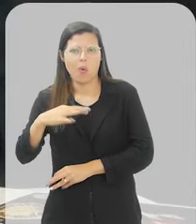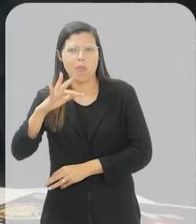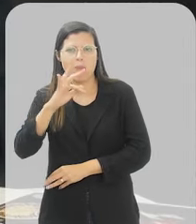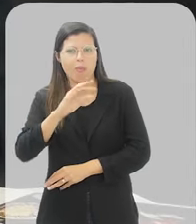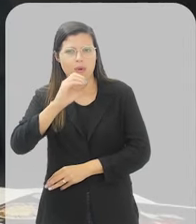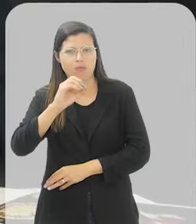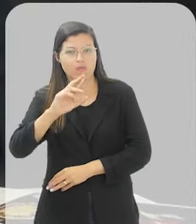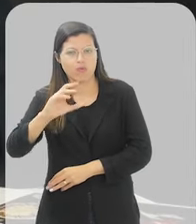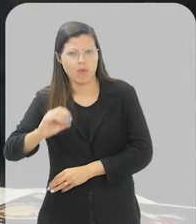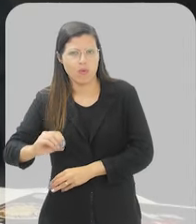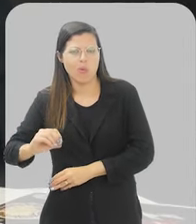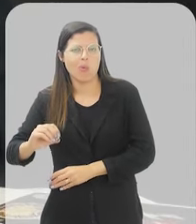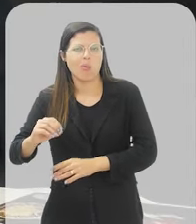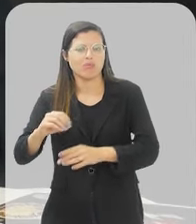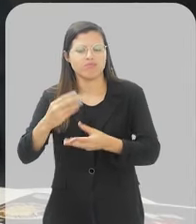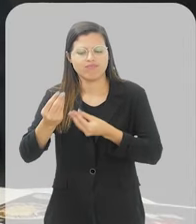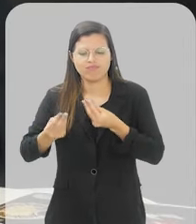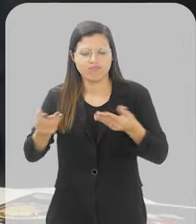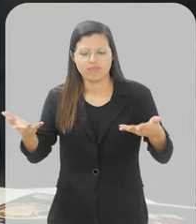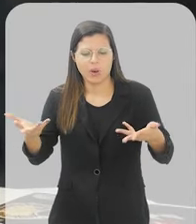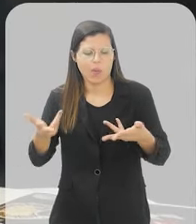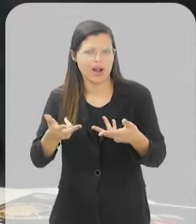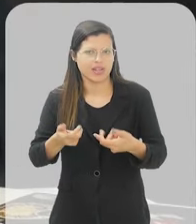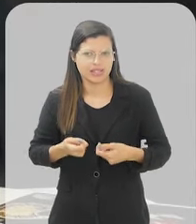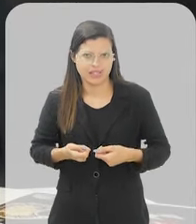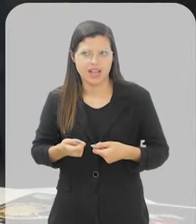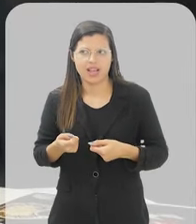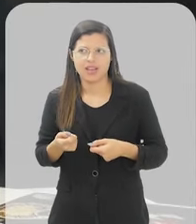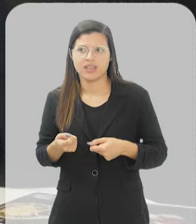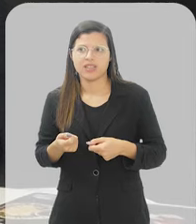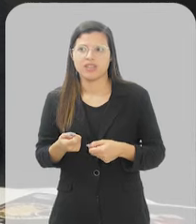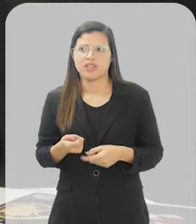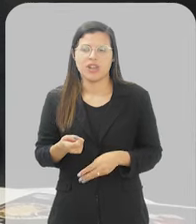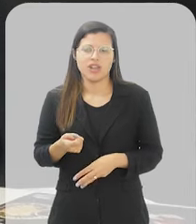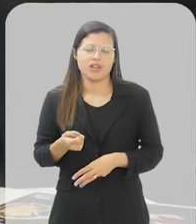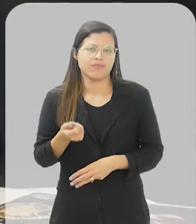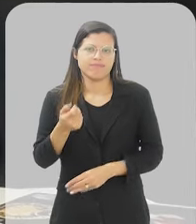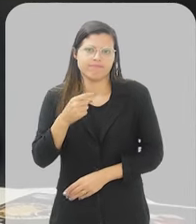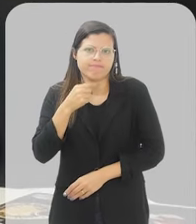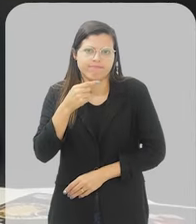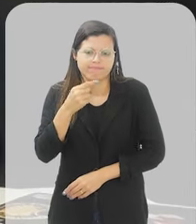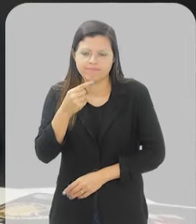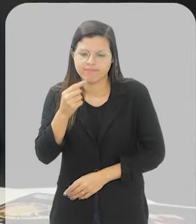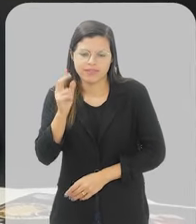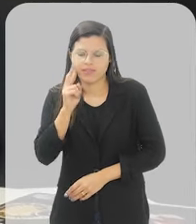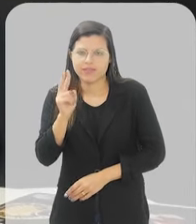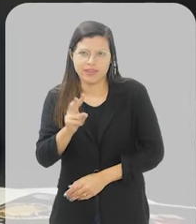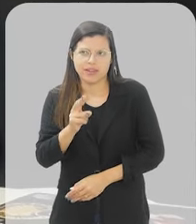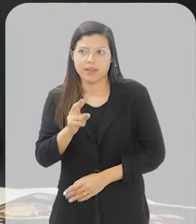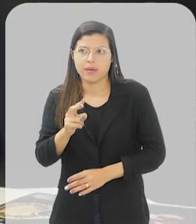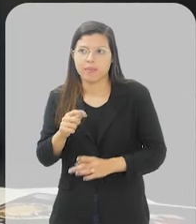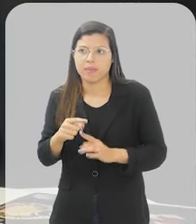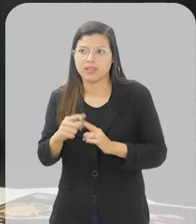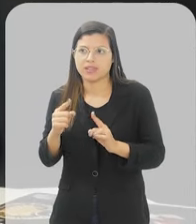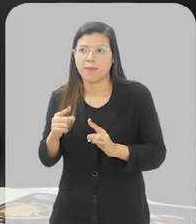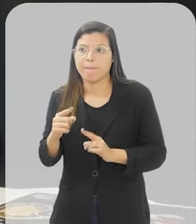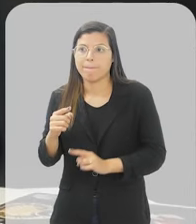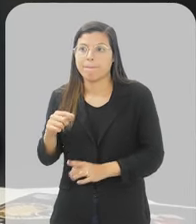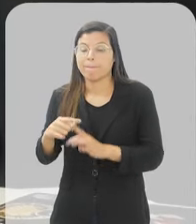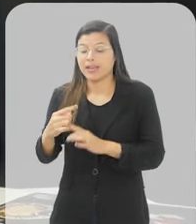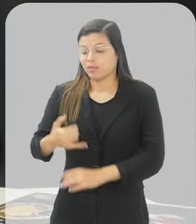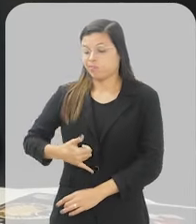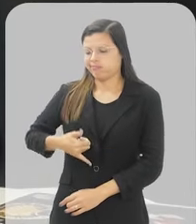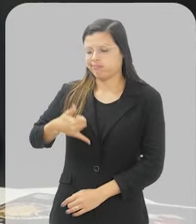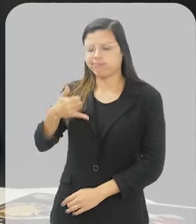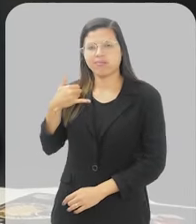o forro, né? A qualidade do acabamento, sim, né? É uma coisa que não vai ser vista, mas é... Vaidade.